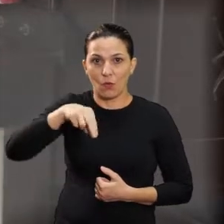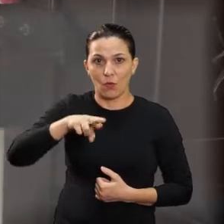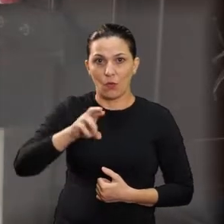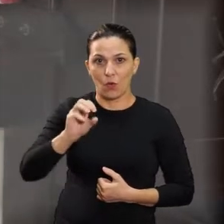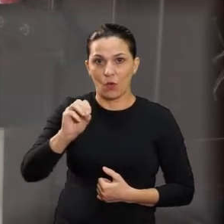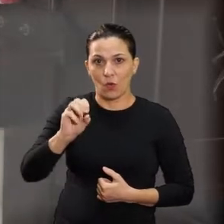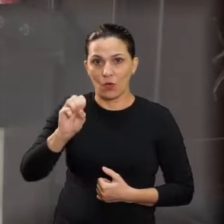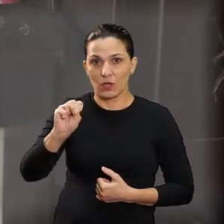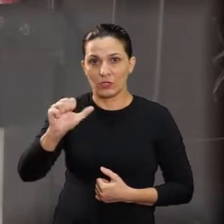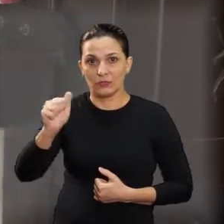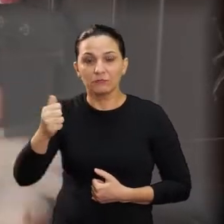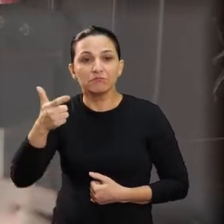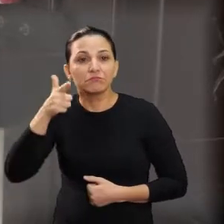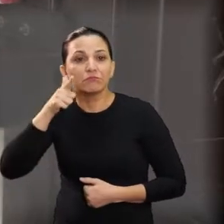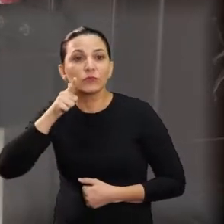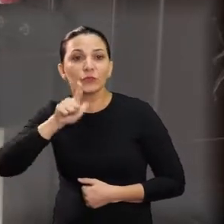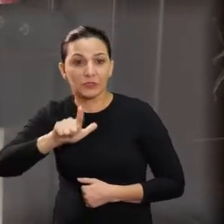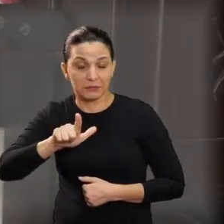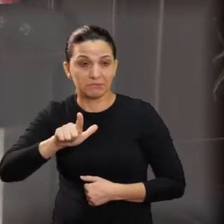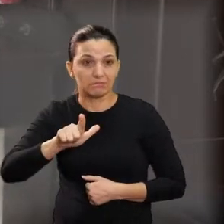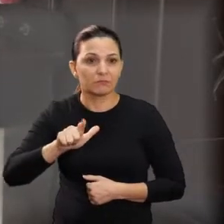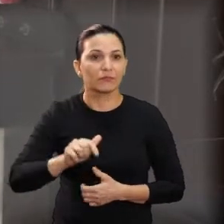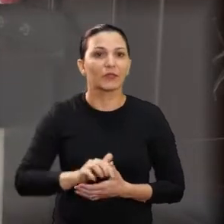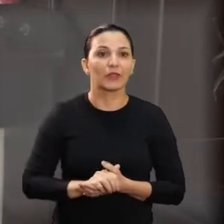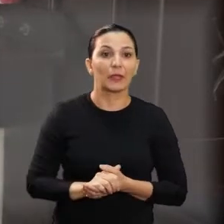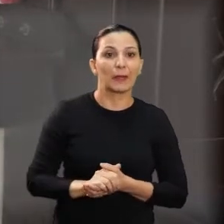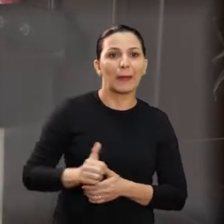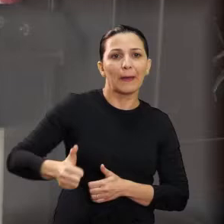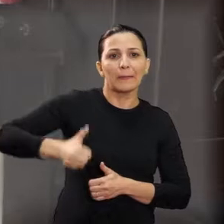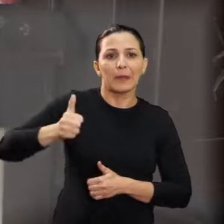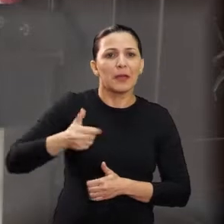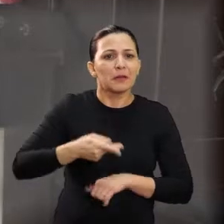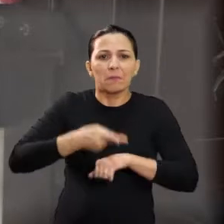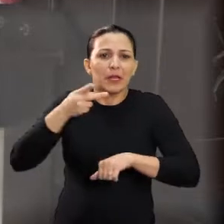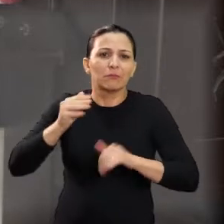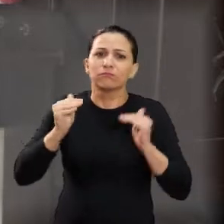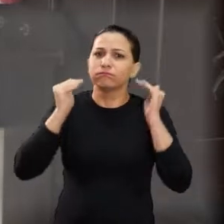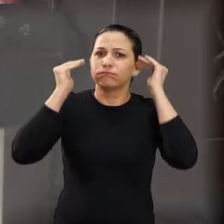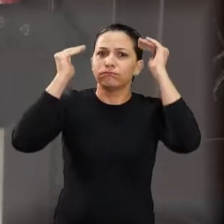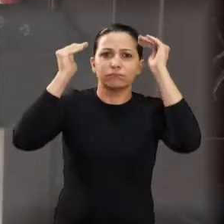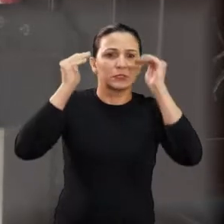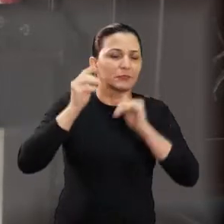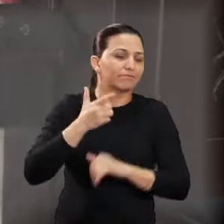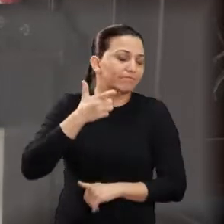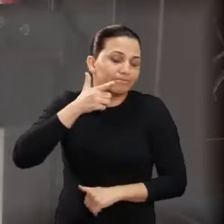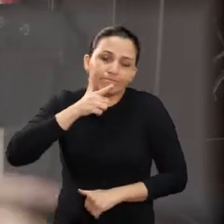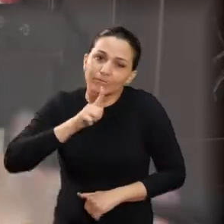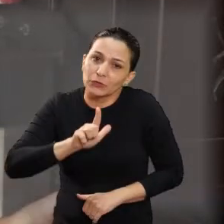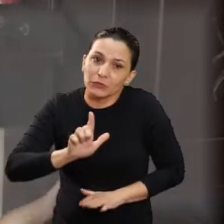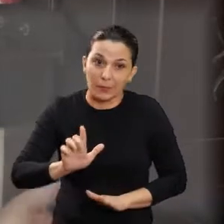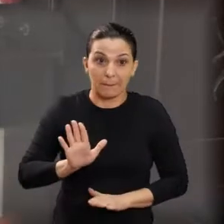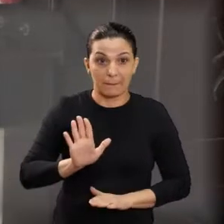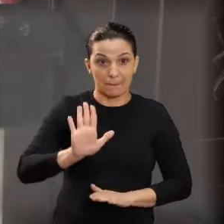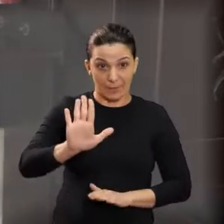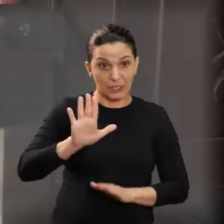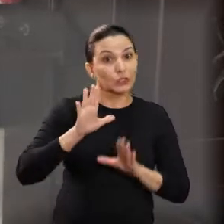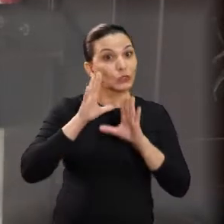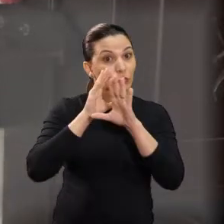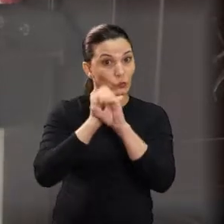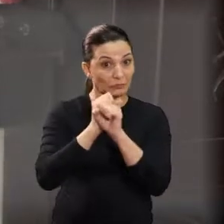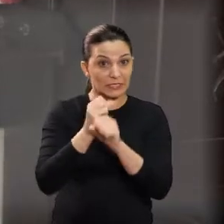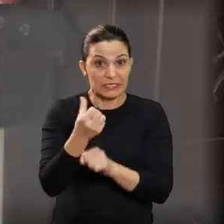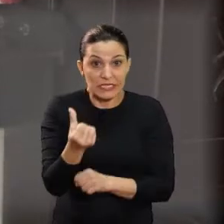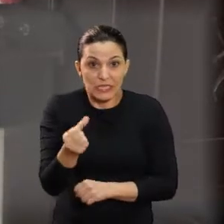estava concorrendo. E aí, eles fizeram a premiação, né? Colocaram eu lá como menção honrosa, né? Não